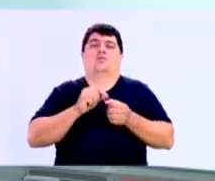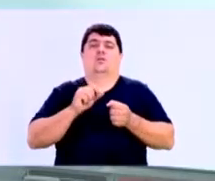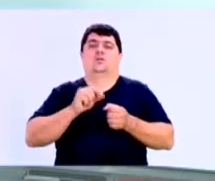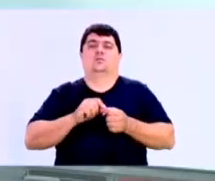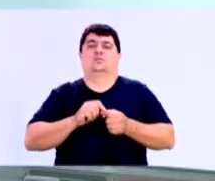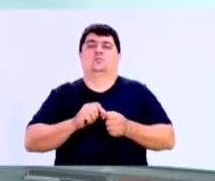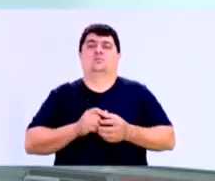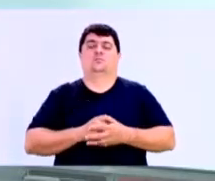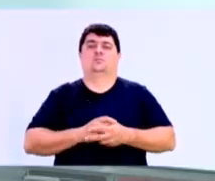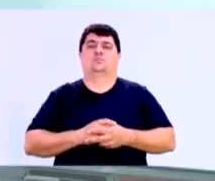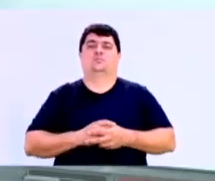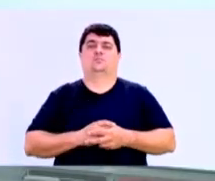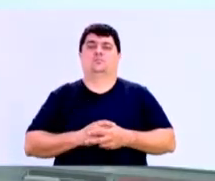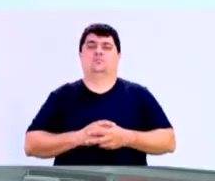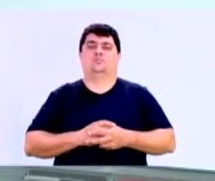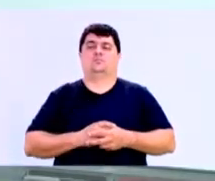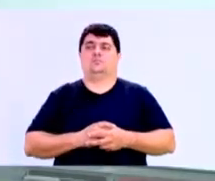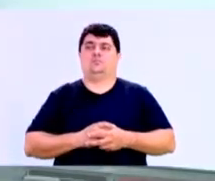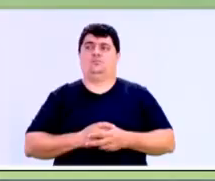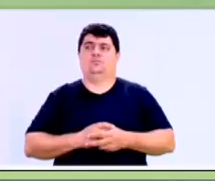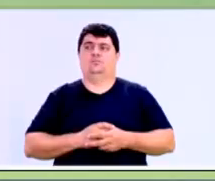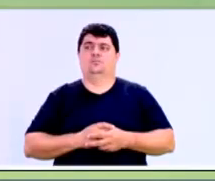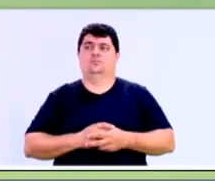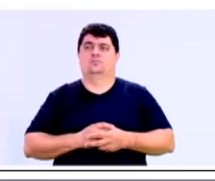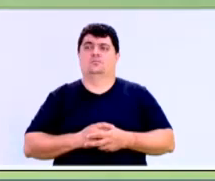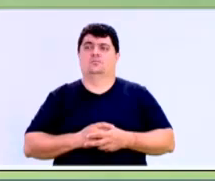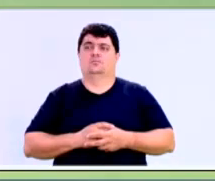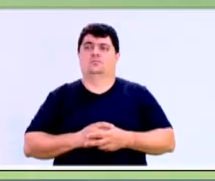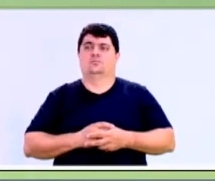que a gente tira, para a gente tirar as dúvidas? Vamos lá? Então assim,